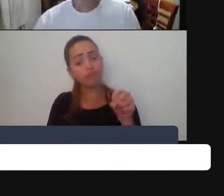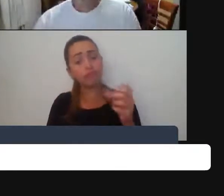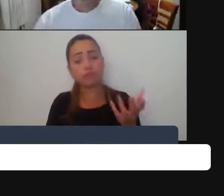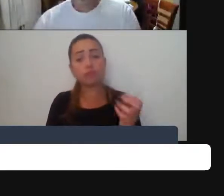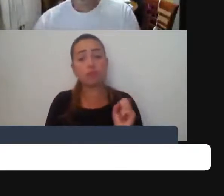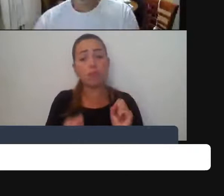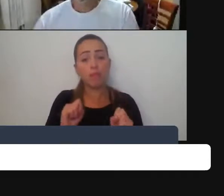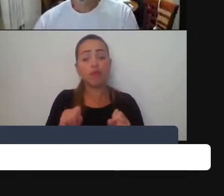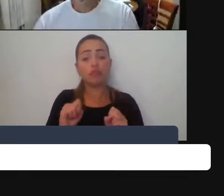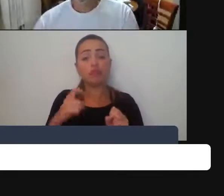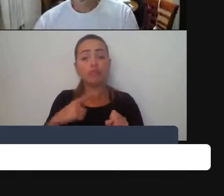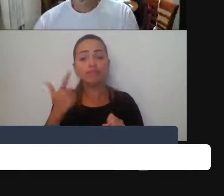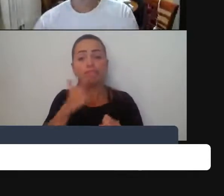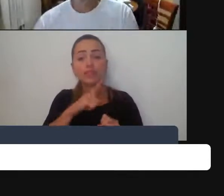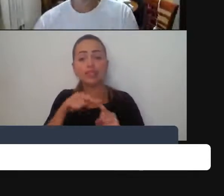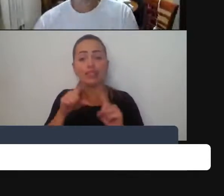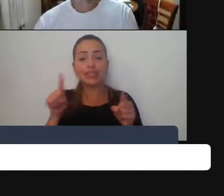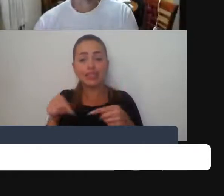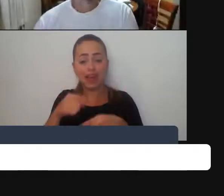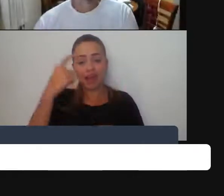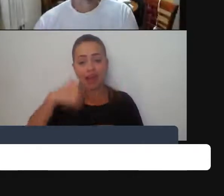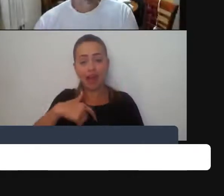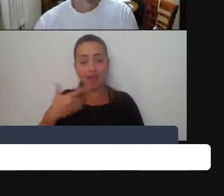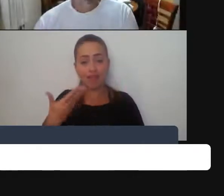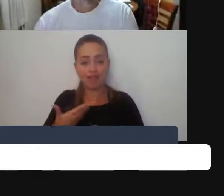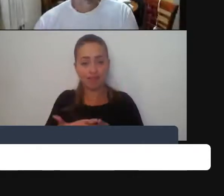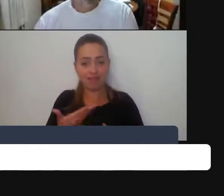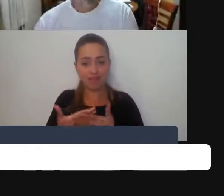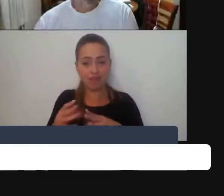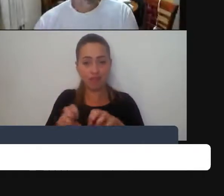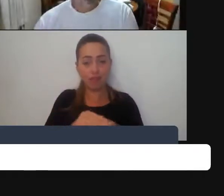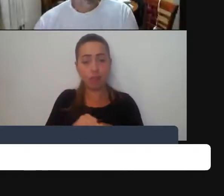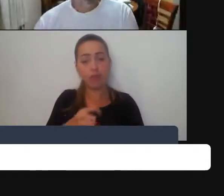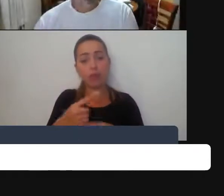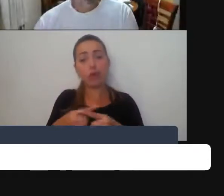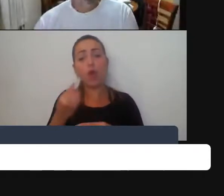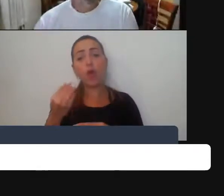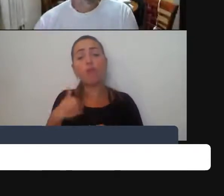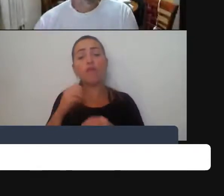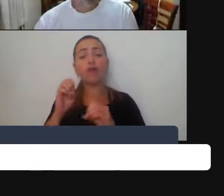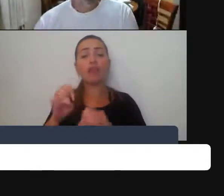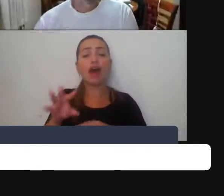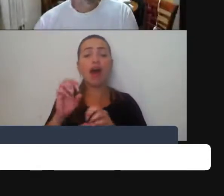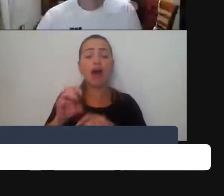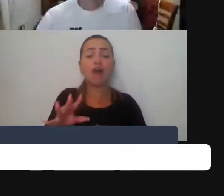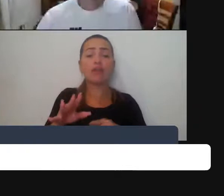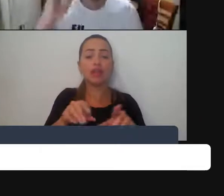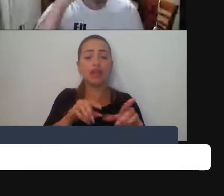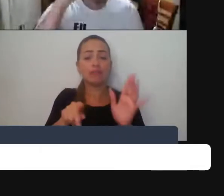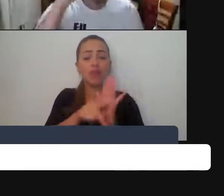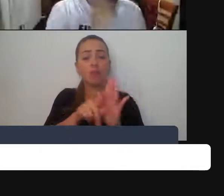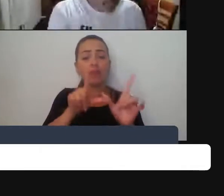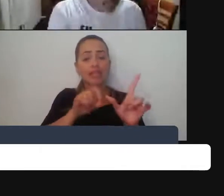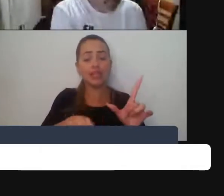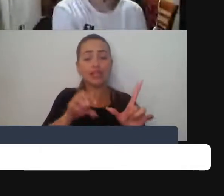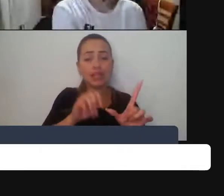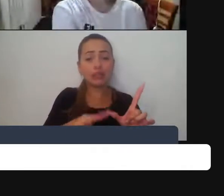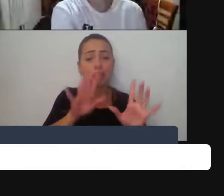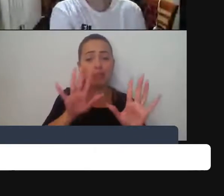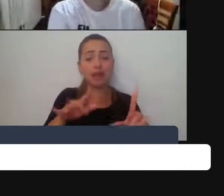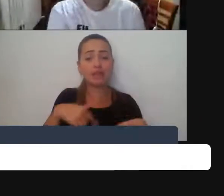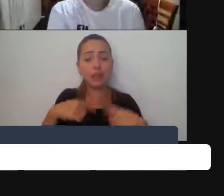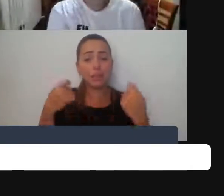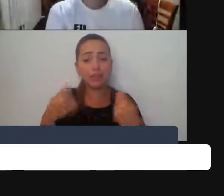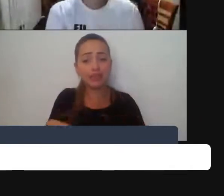o formador da sala de aula? Porque como que eu vou dar aula na licenciatura? Né? Não close demais, mas eu preciso